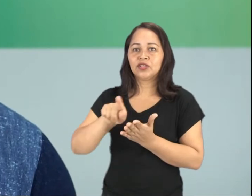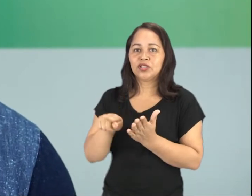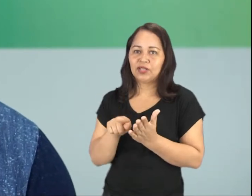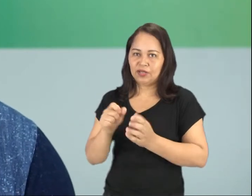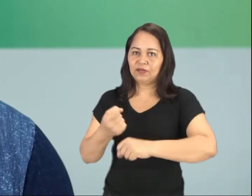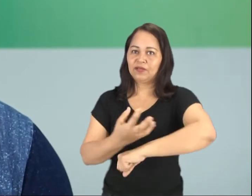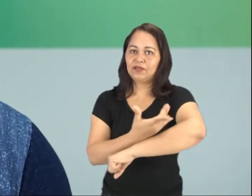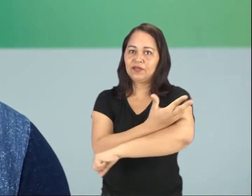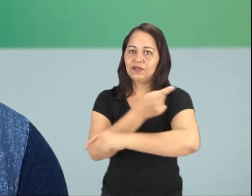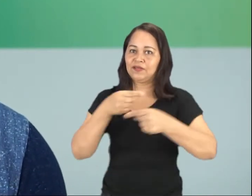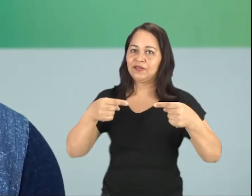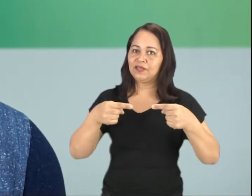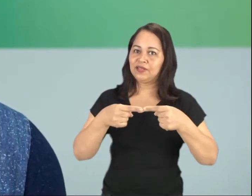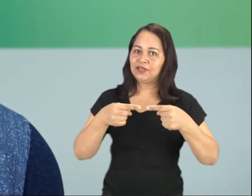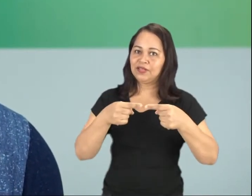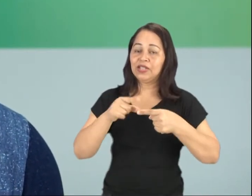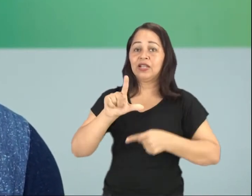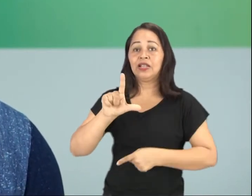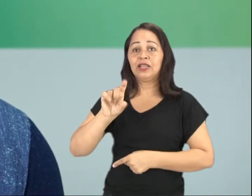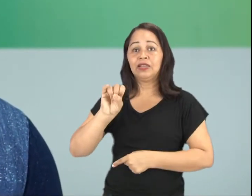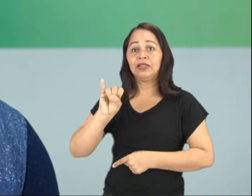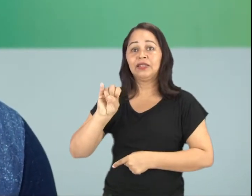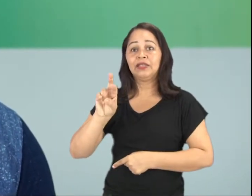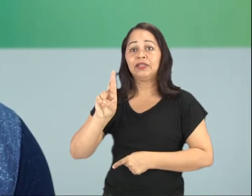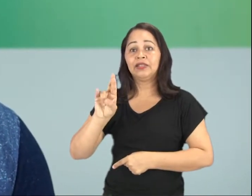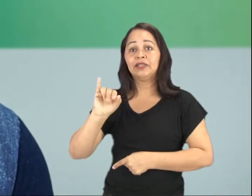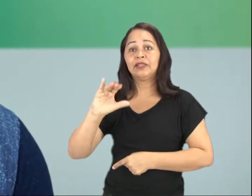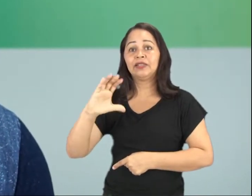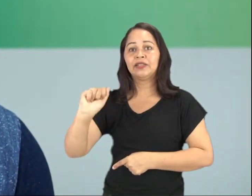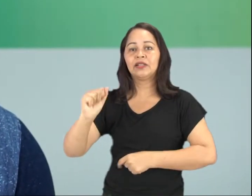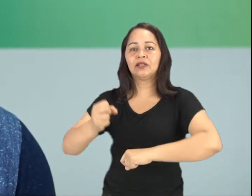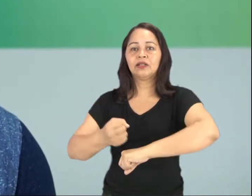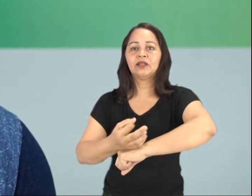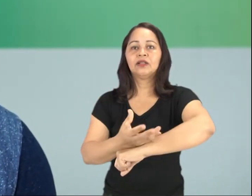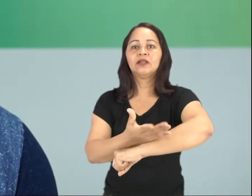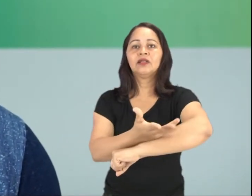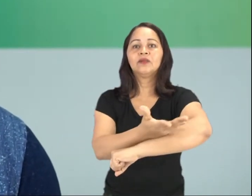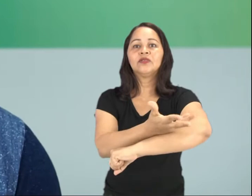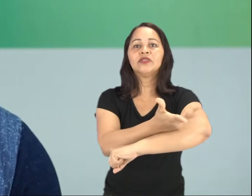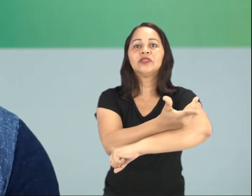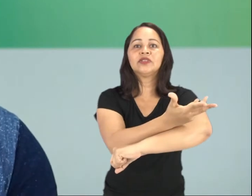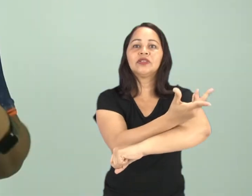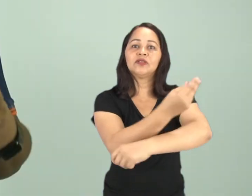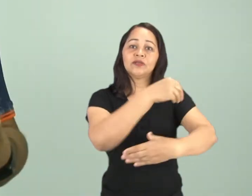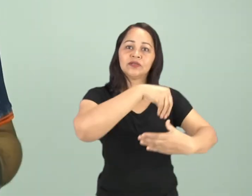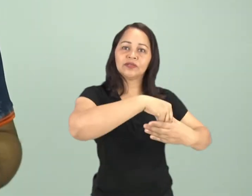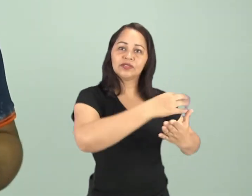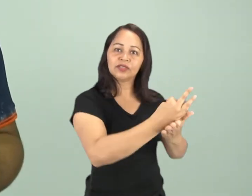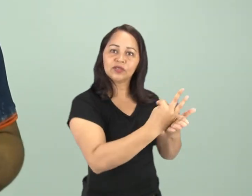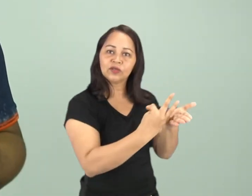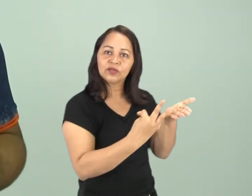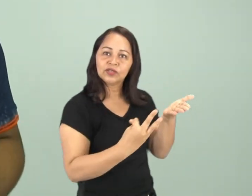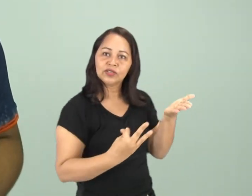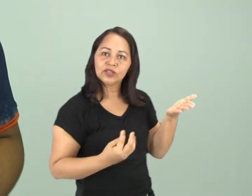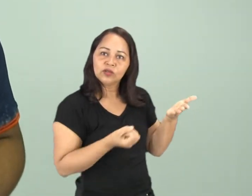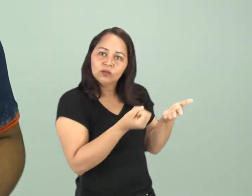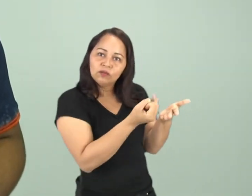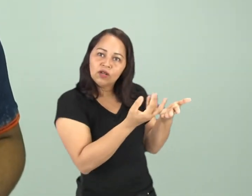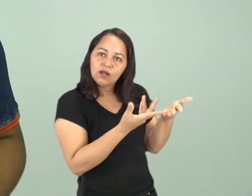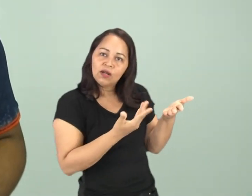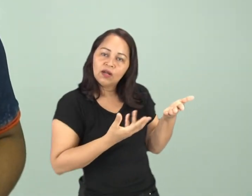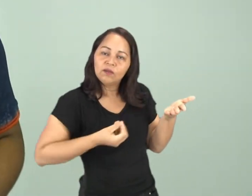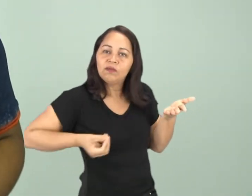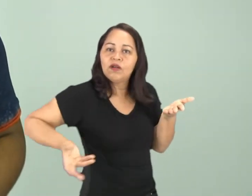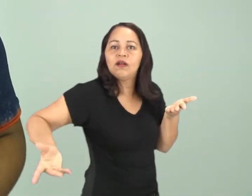emoções, tá? Então a lírica ali ela vai trazer o quê? A emoção para o texto, para a escrita ali, para o poema em